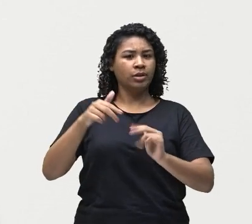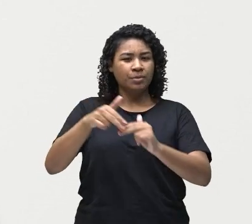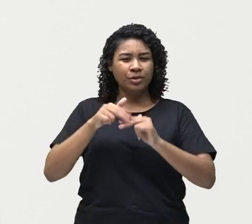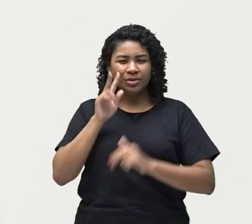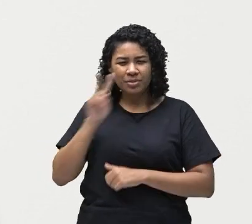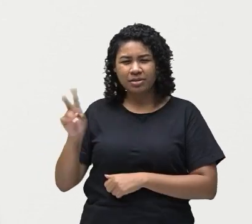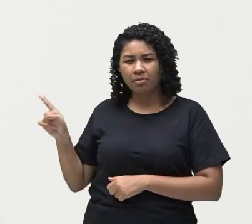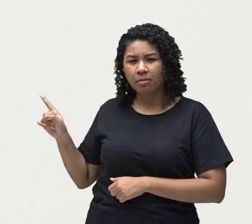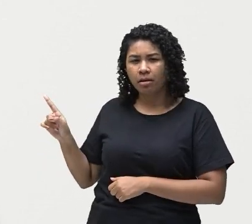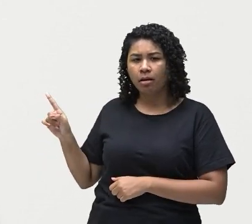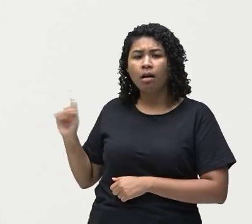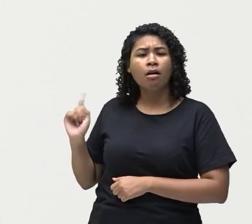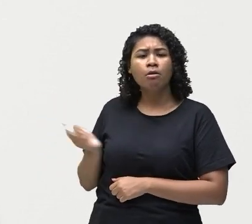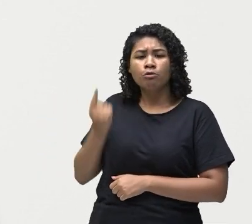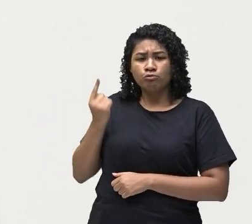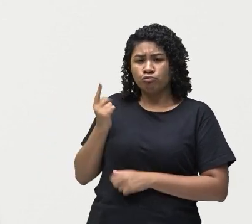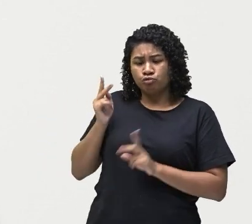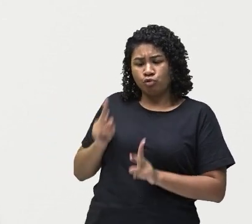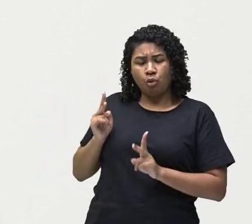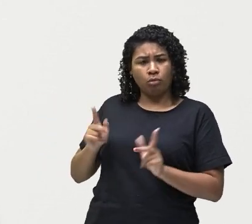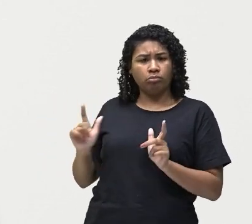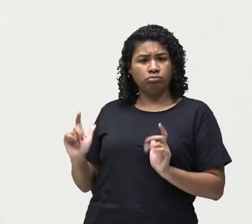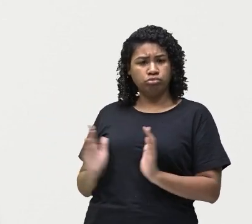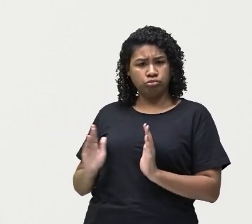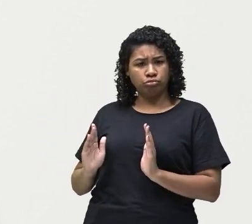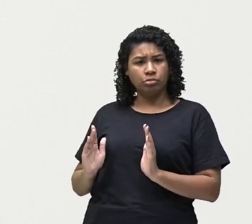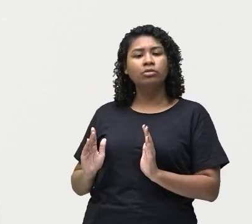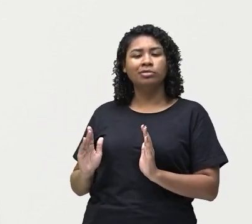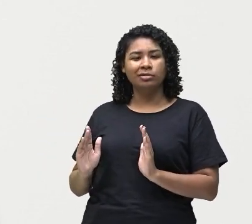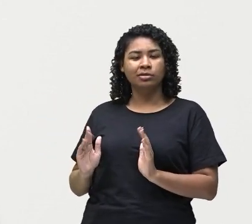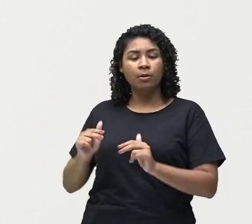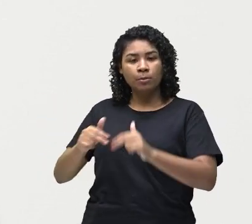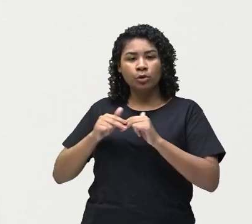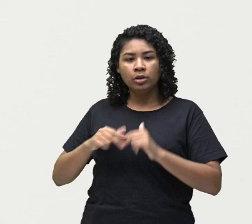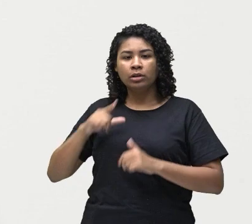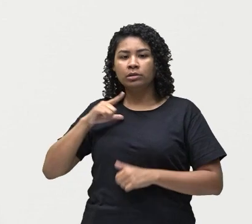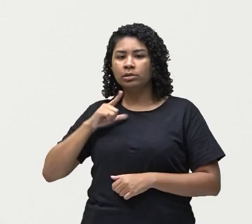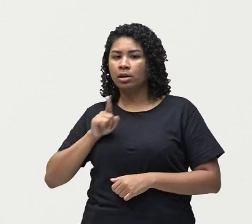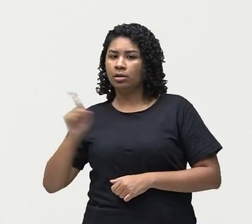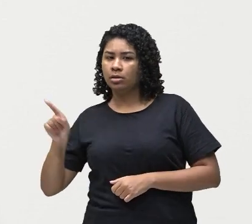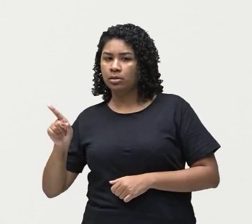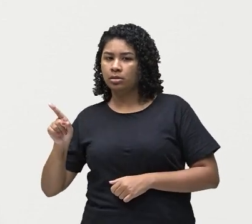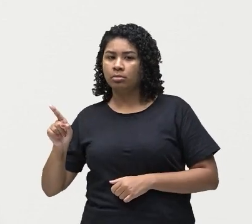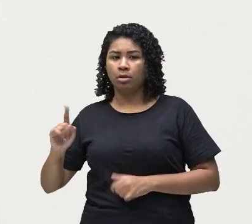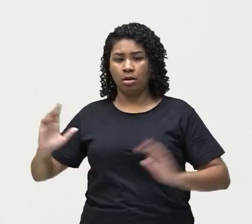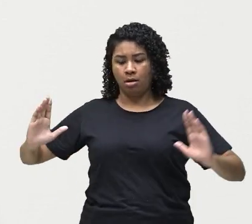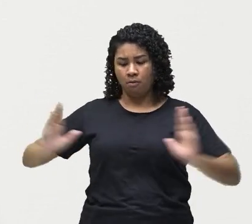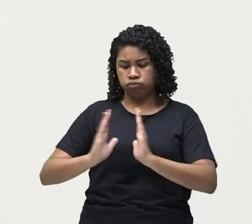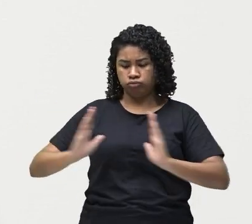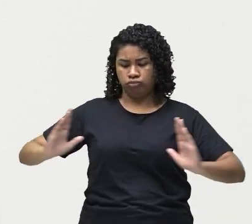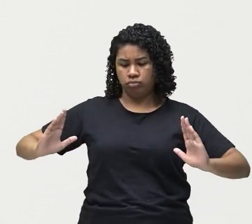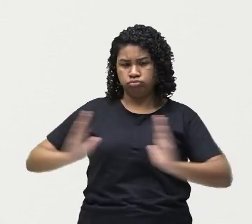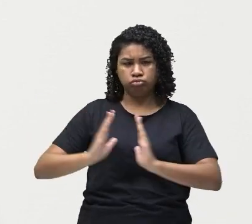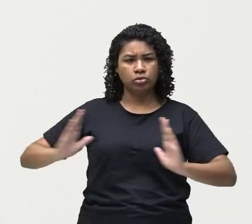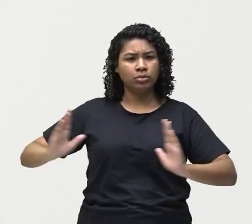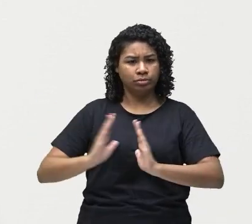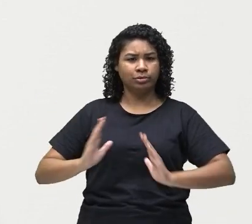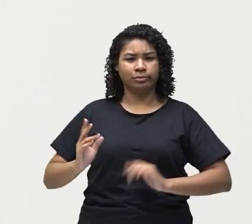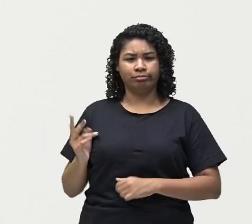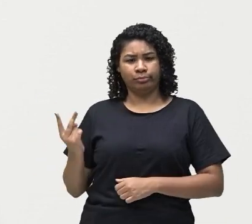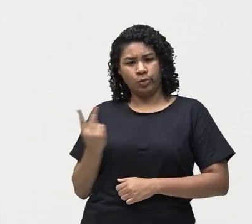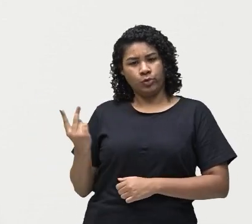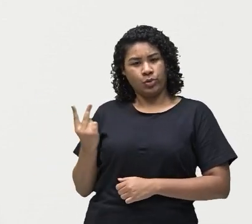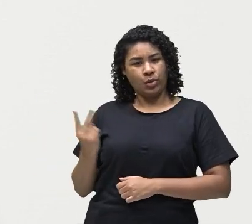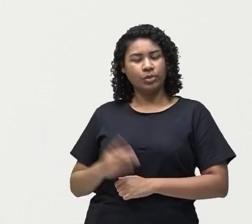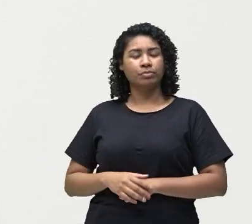a turbina estão ligados aqui no mesmo sentido né então quando funciona que a turbina ela também gera energia para o funcionamento